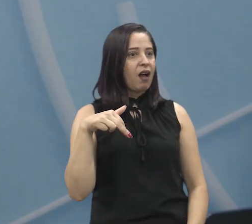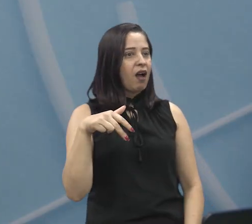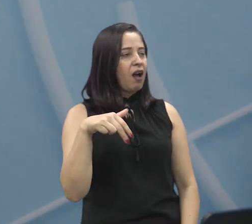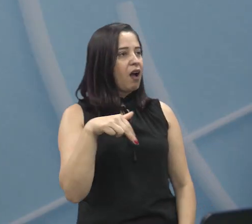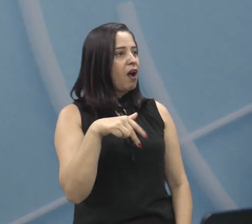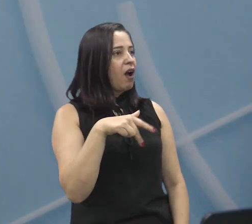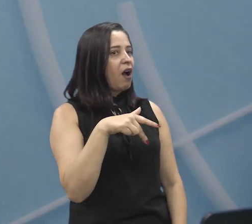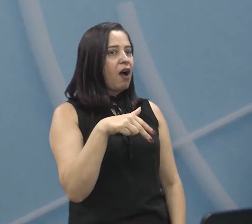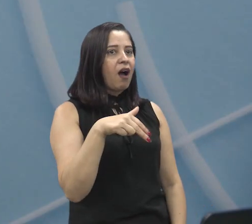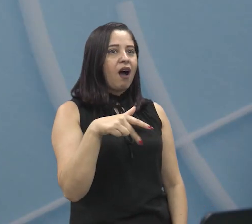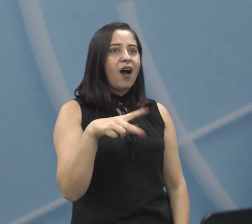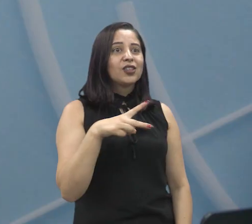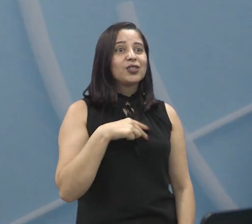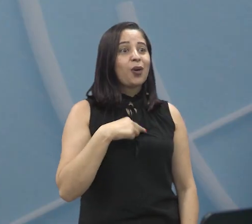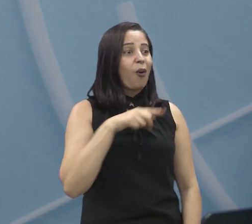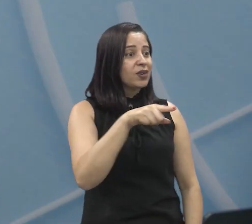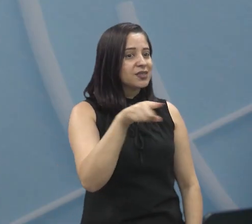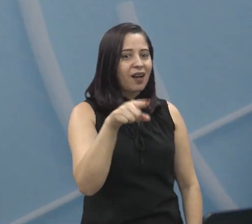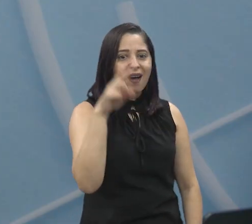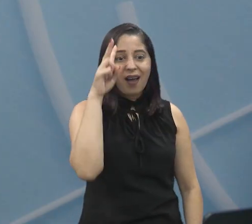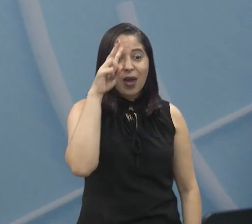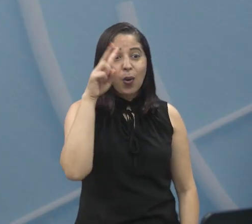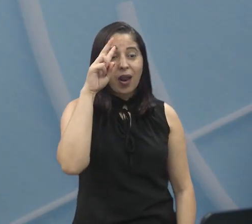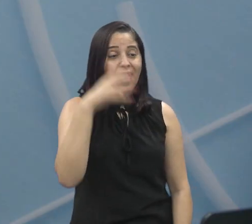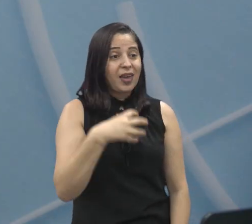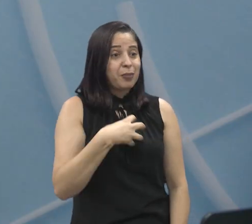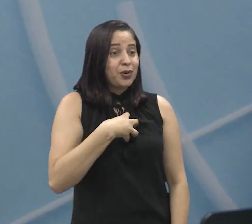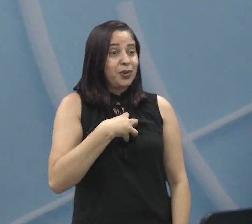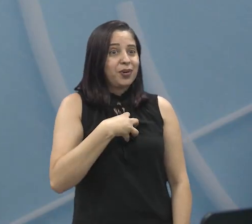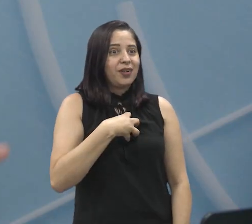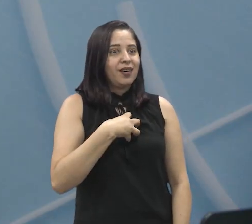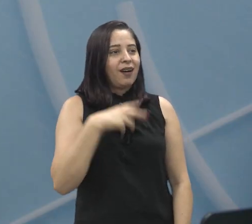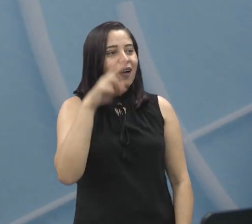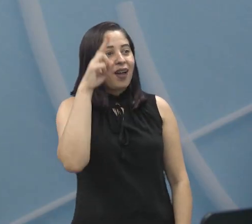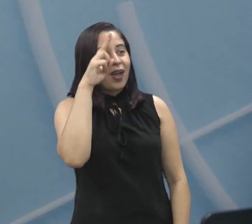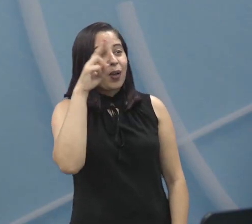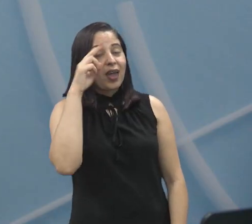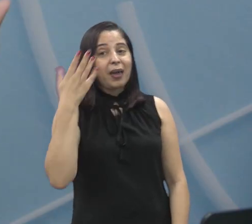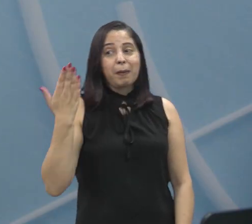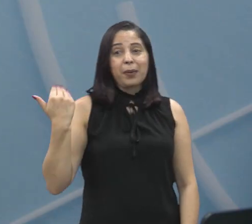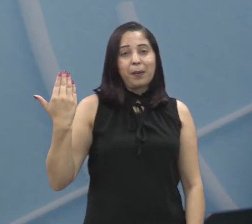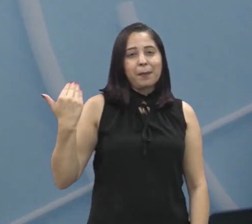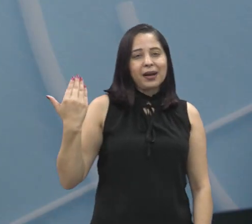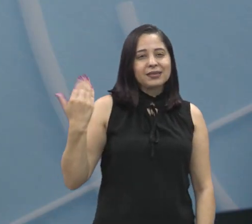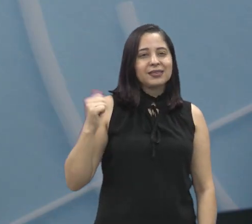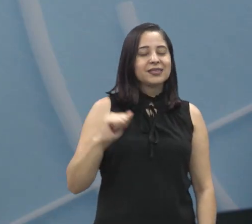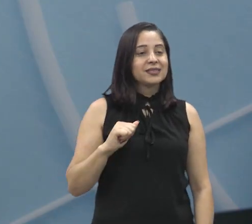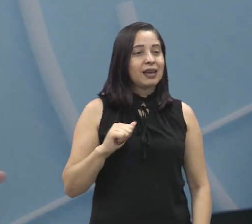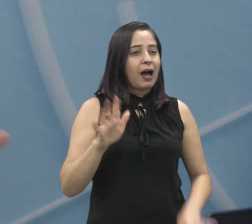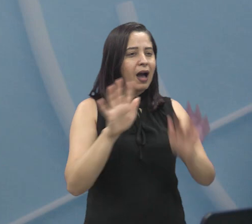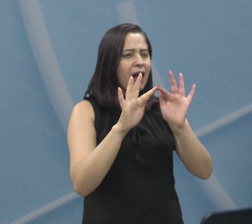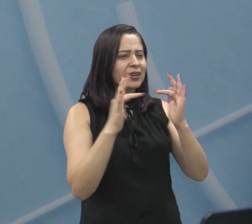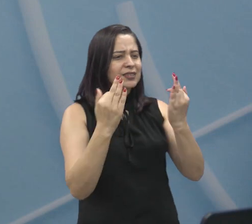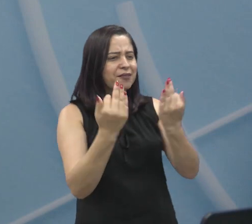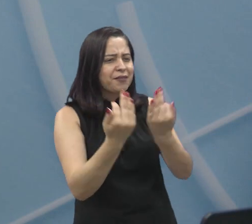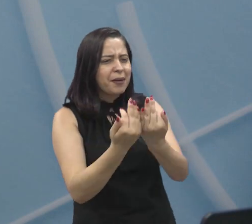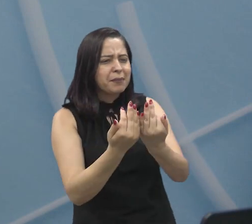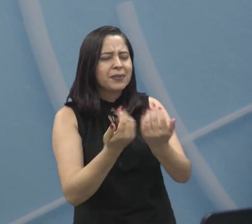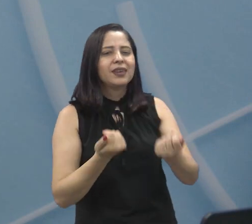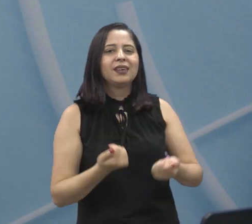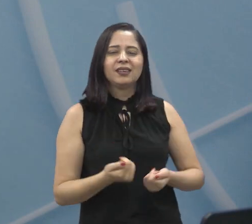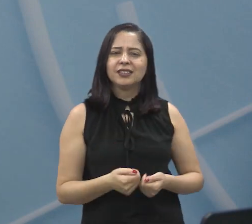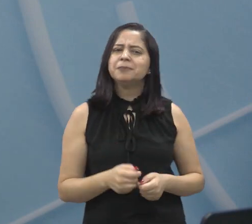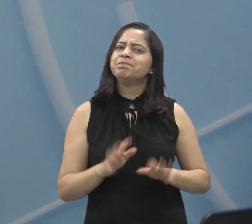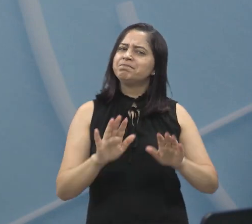recordações, tem uma memória afetiva também, lindo, né, muito forte, lembra de antigamente, os familiares, quando era mais jovem,